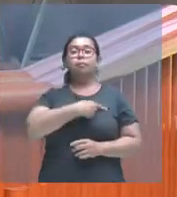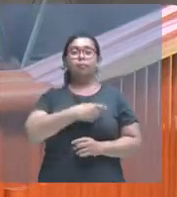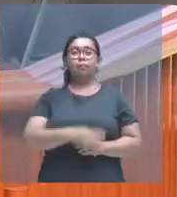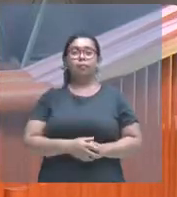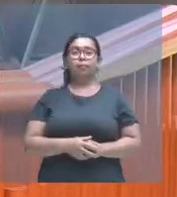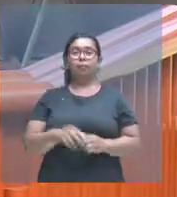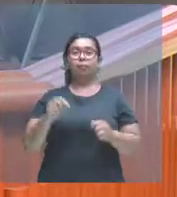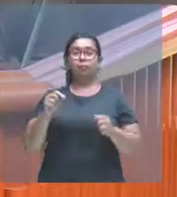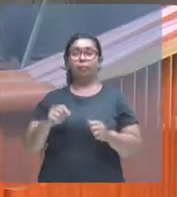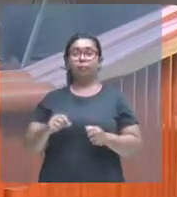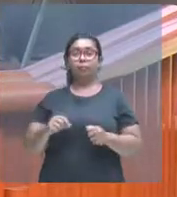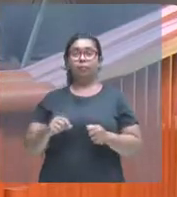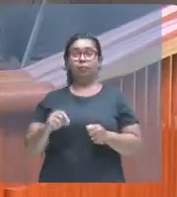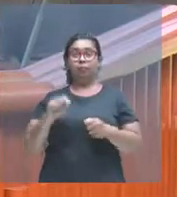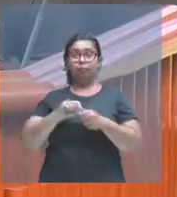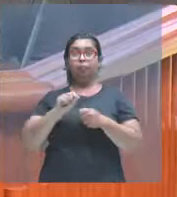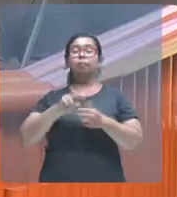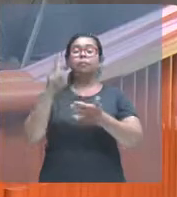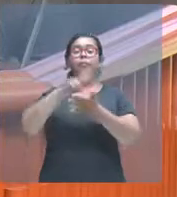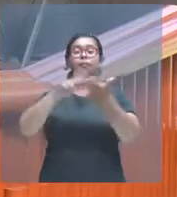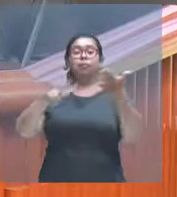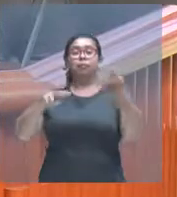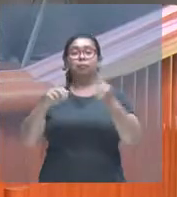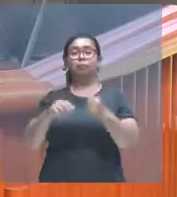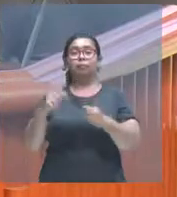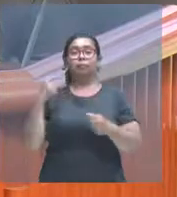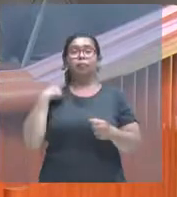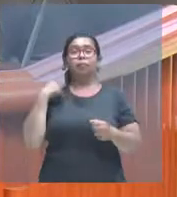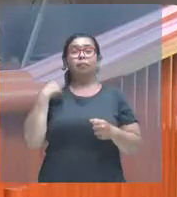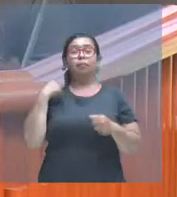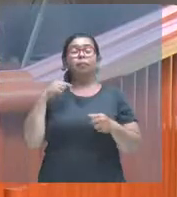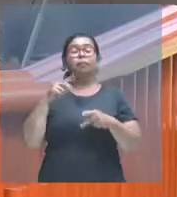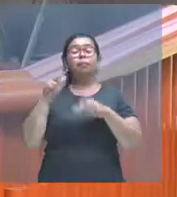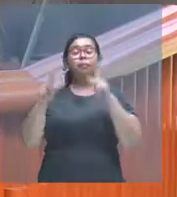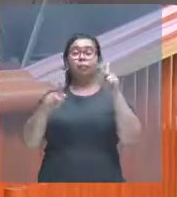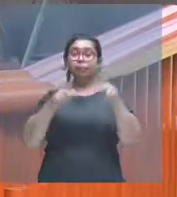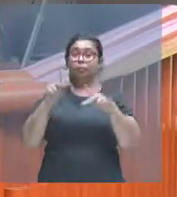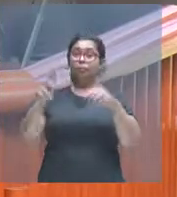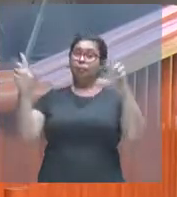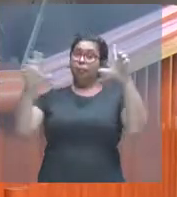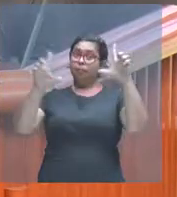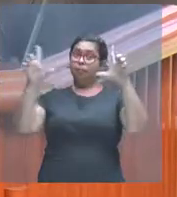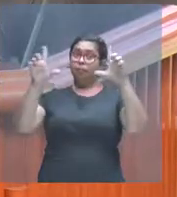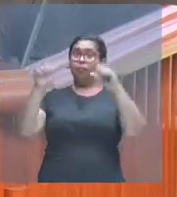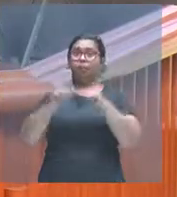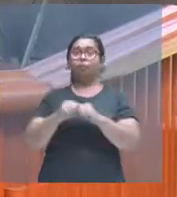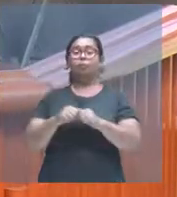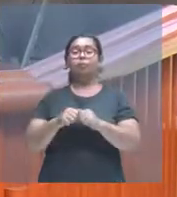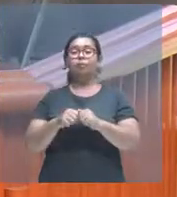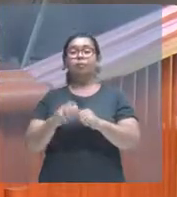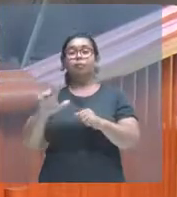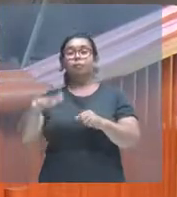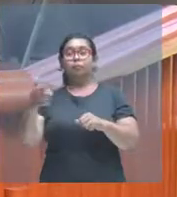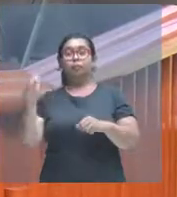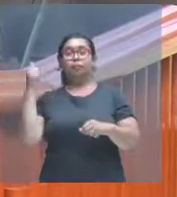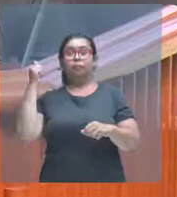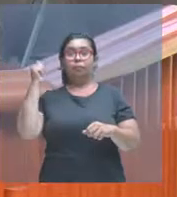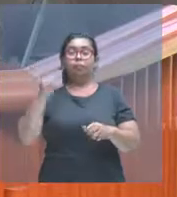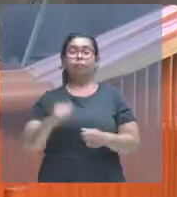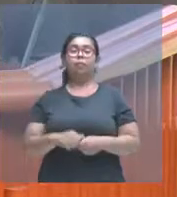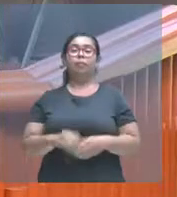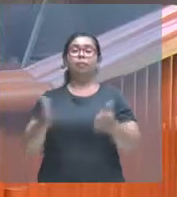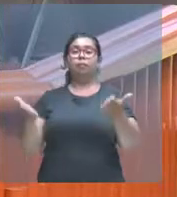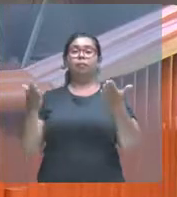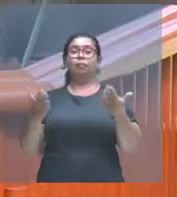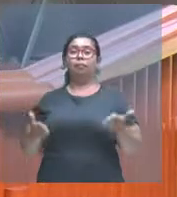fazemos questão desta leitura para que os nossos telespectadores, os demais assisenses, recebam o nosso